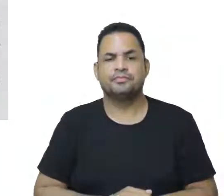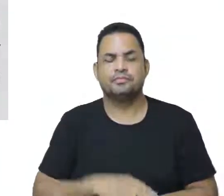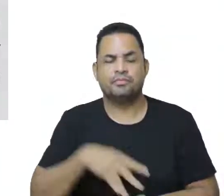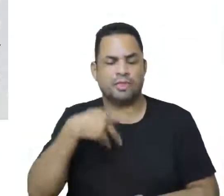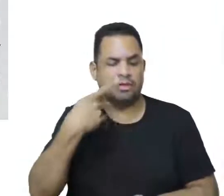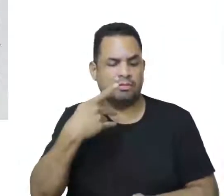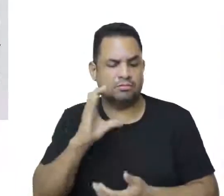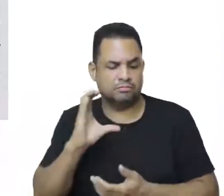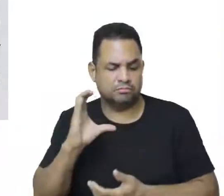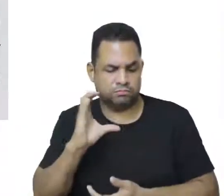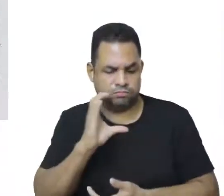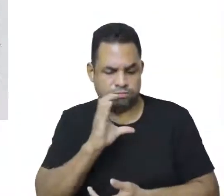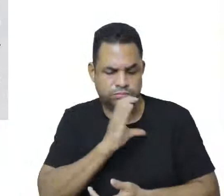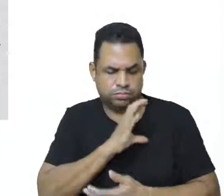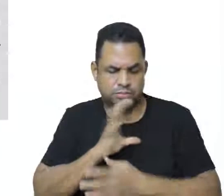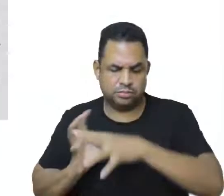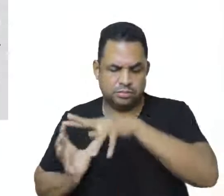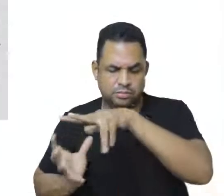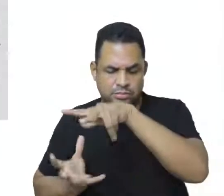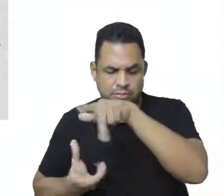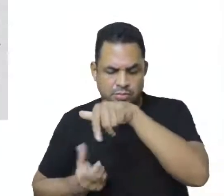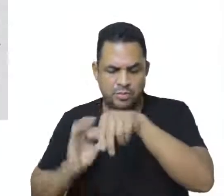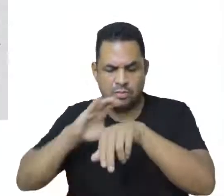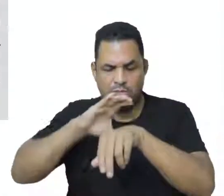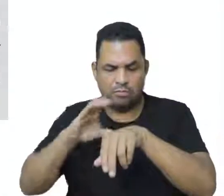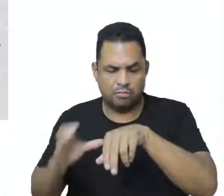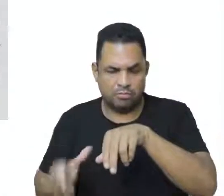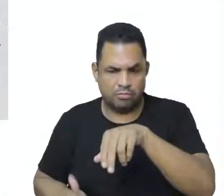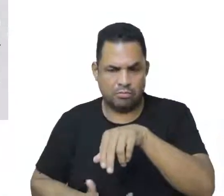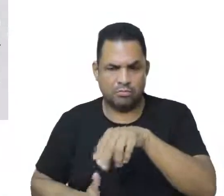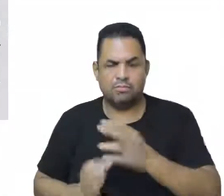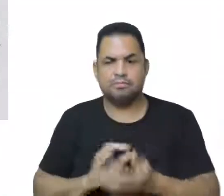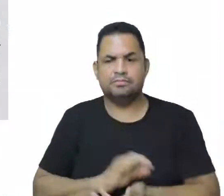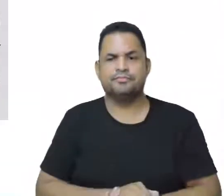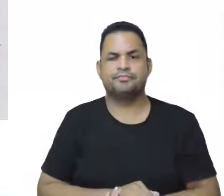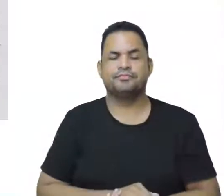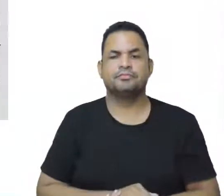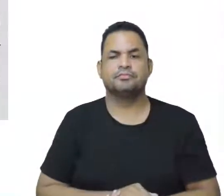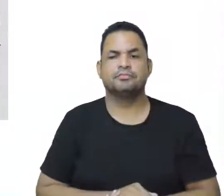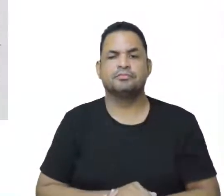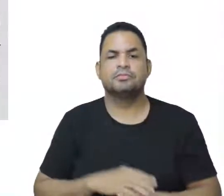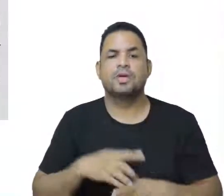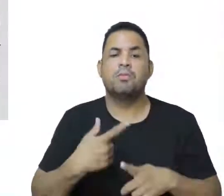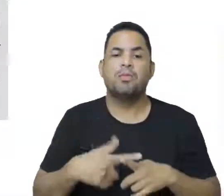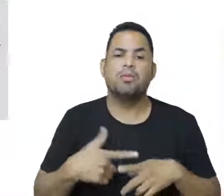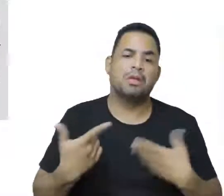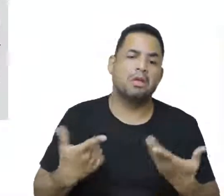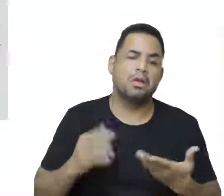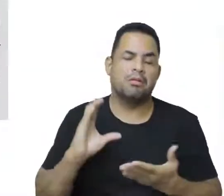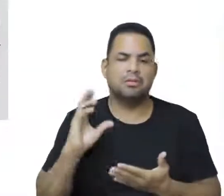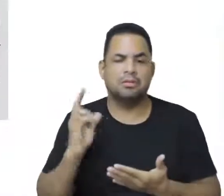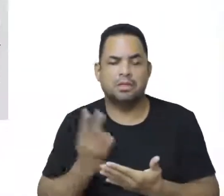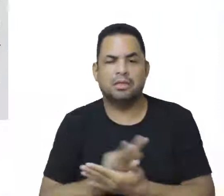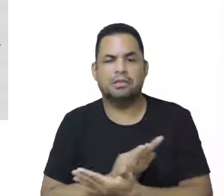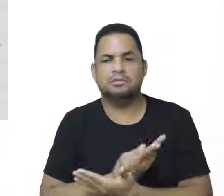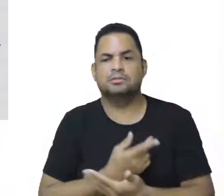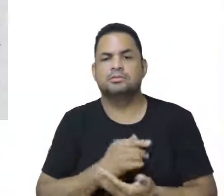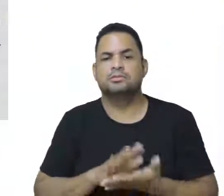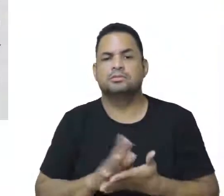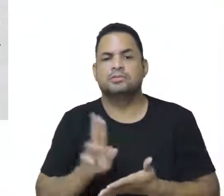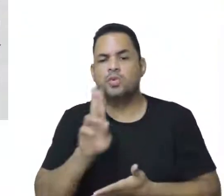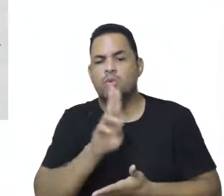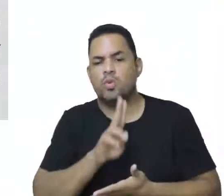Falamos do aquecimento global, quem são as causas, quem são as consequências do aquecimento global. a causa o